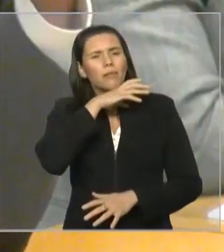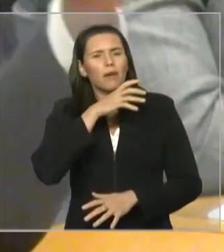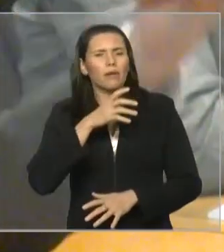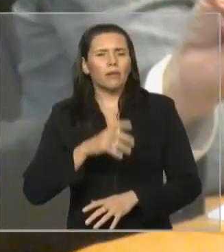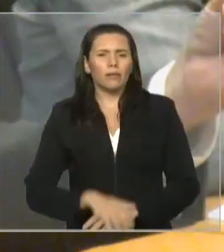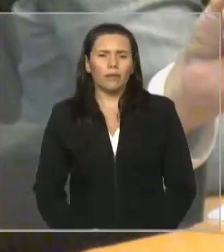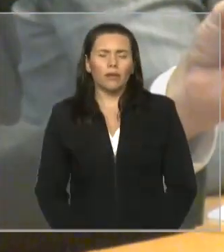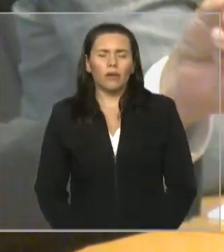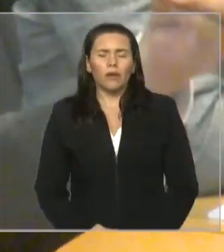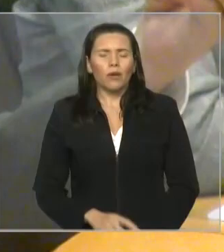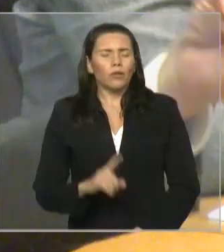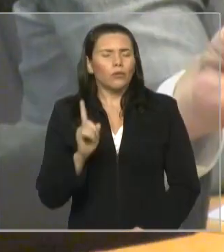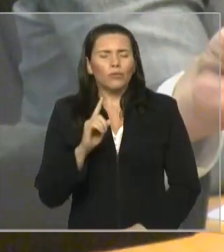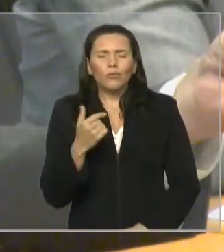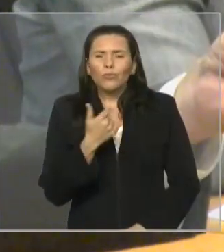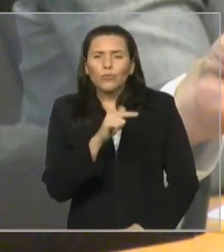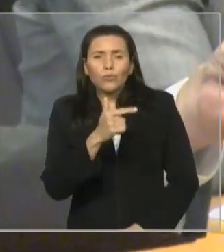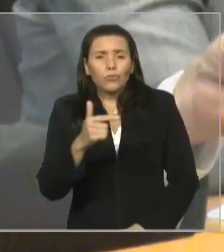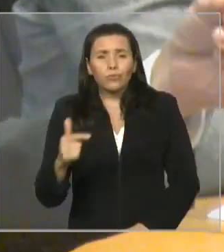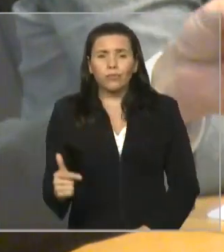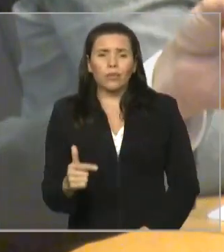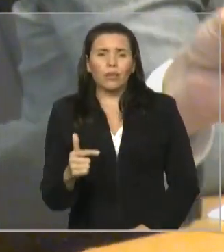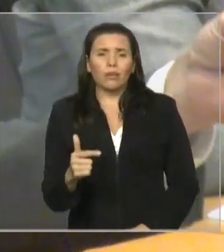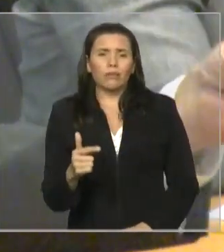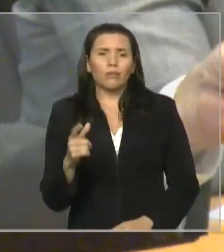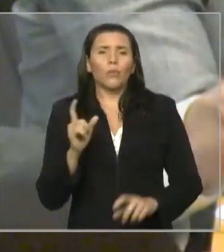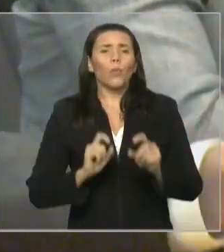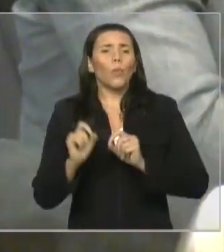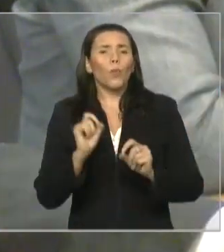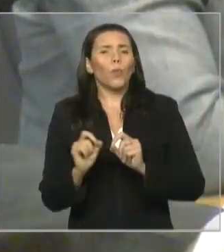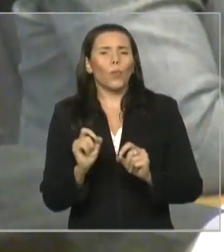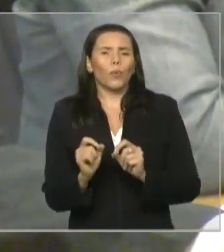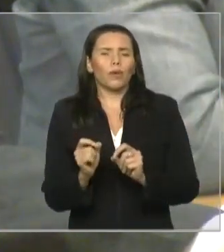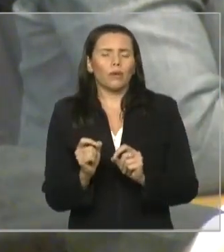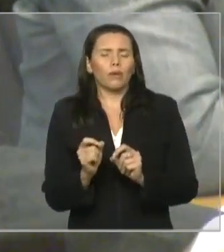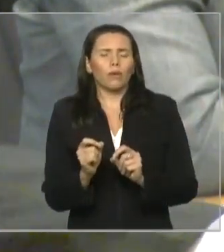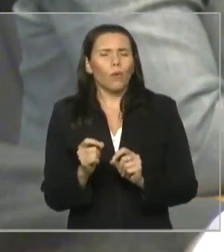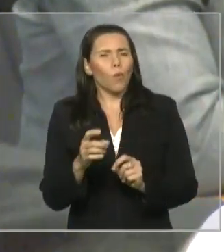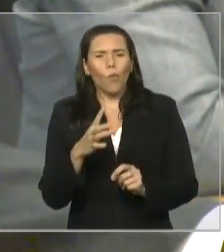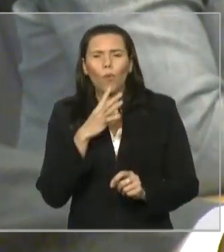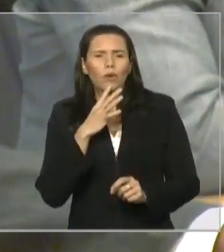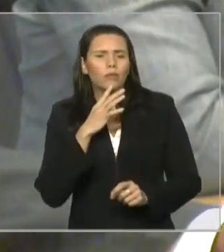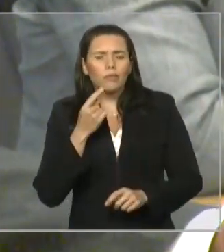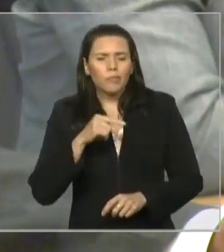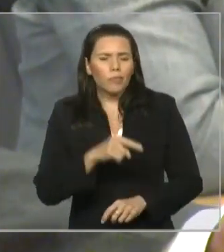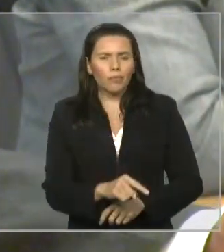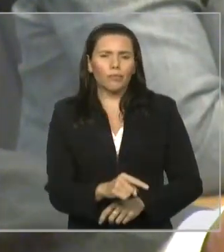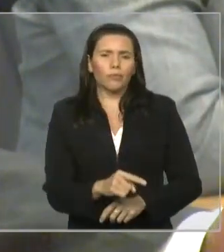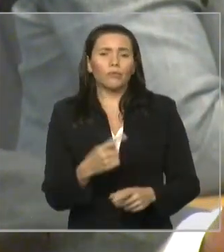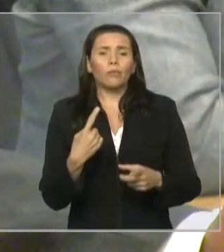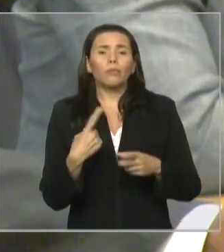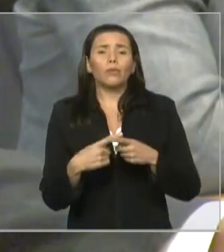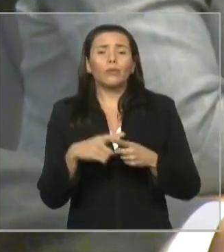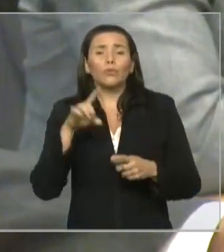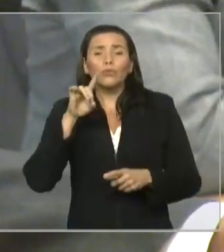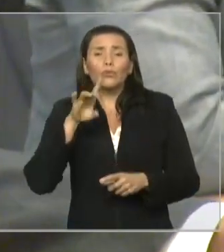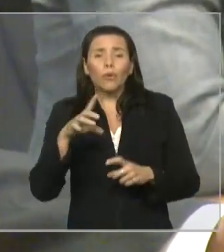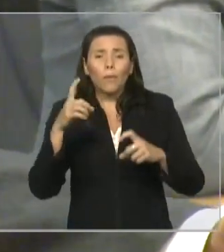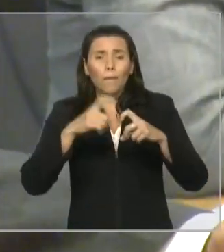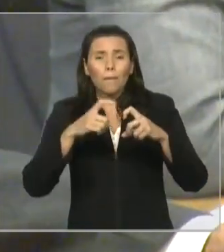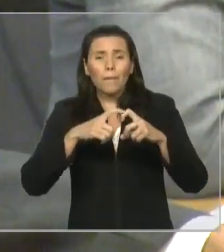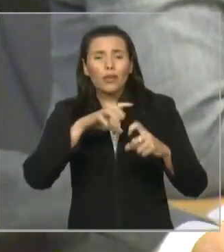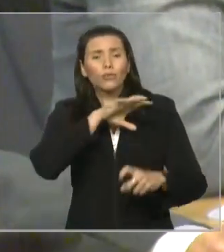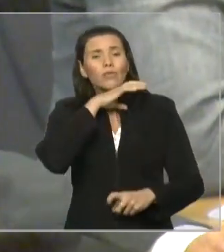quem pode exercitar isso é médico veterinário e tem lei específica em relação a isso. E me alegava também que